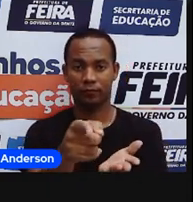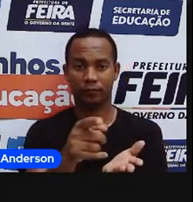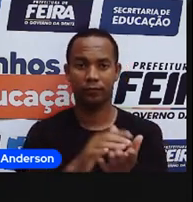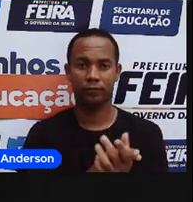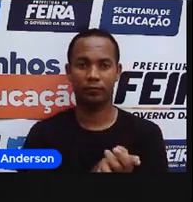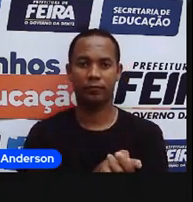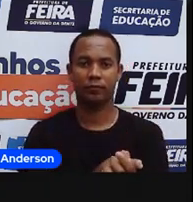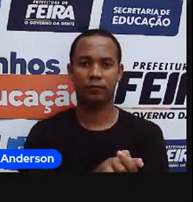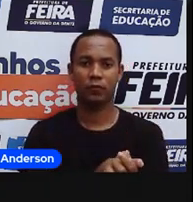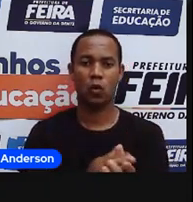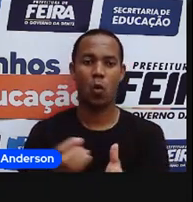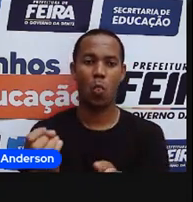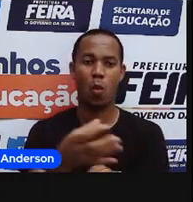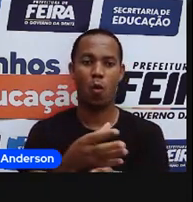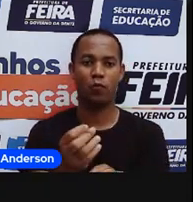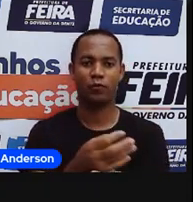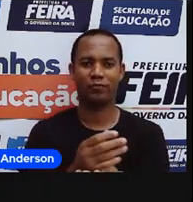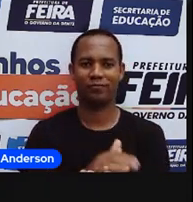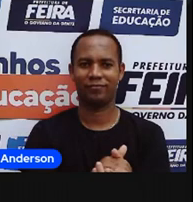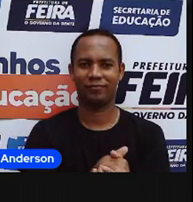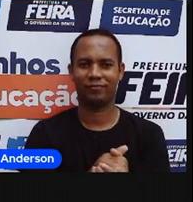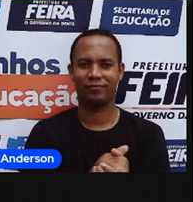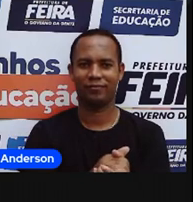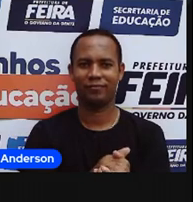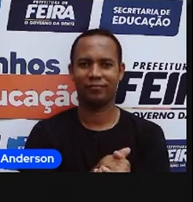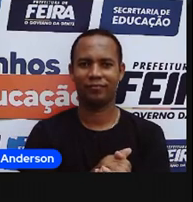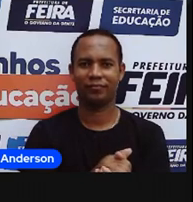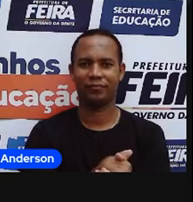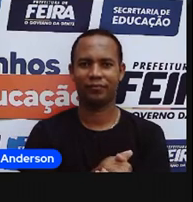bem-vindo, Sedna, ao sistema solar. Tá?